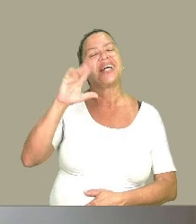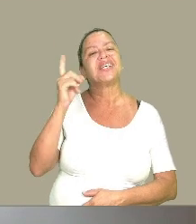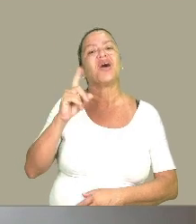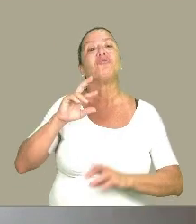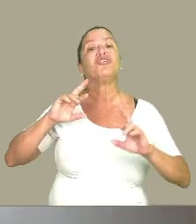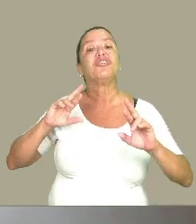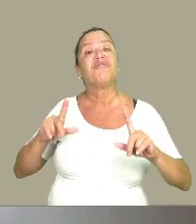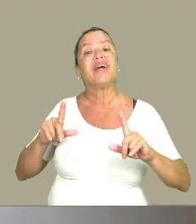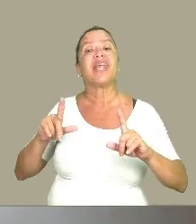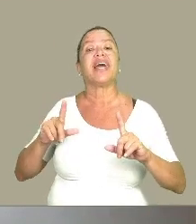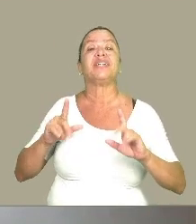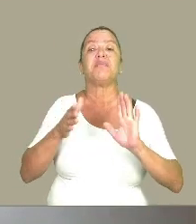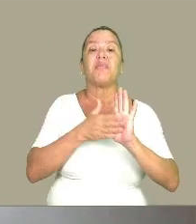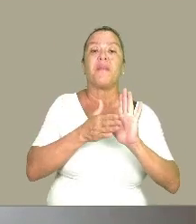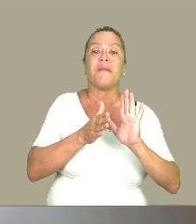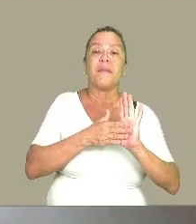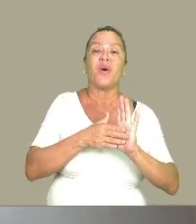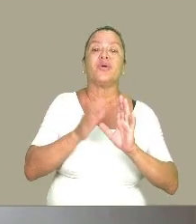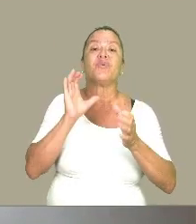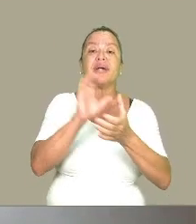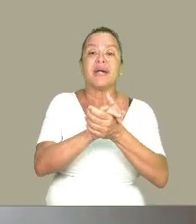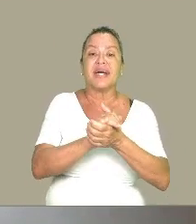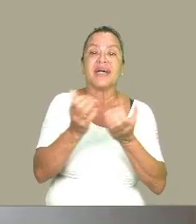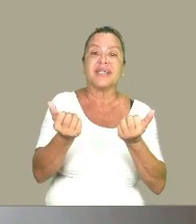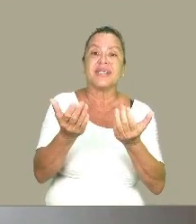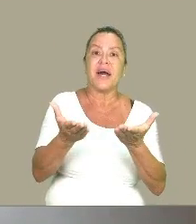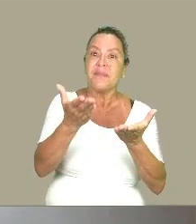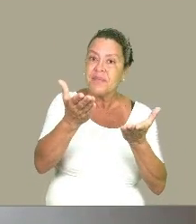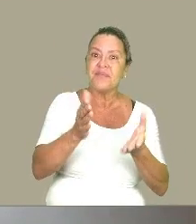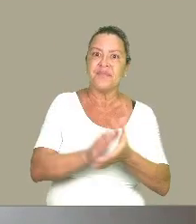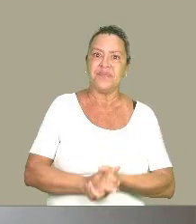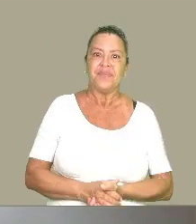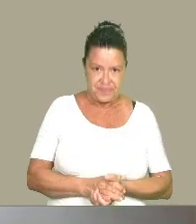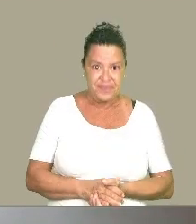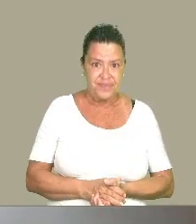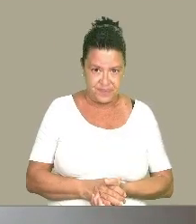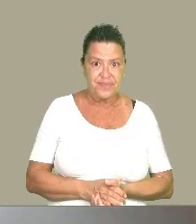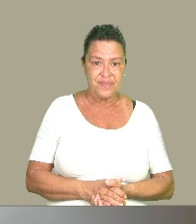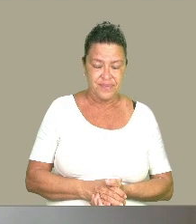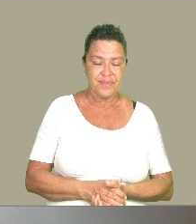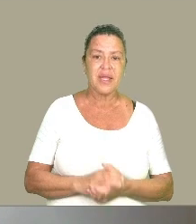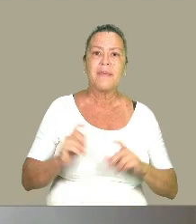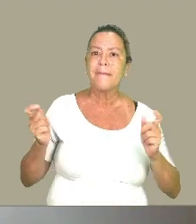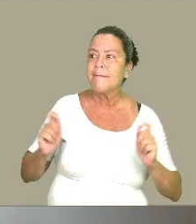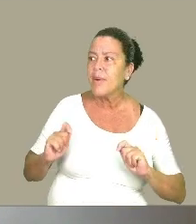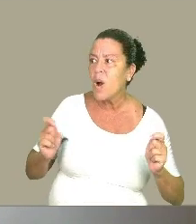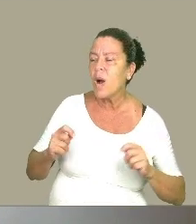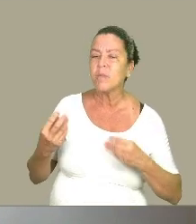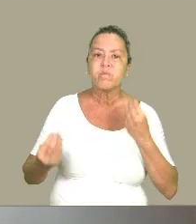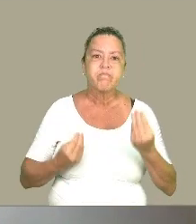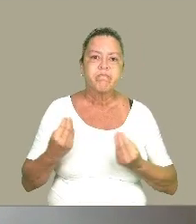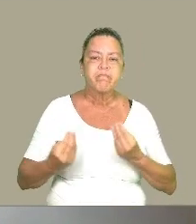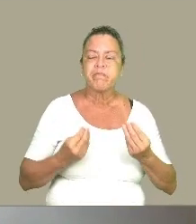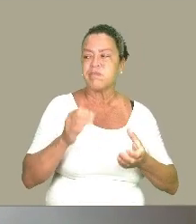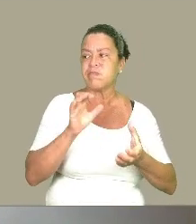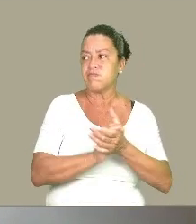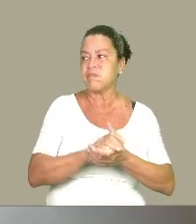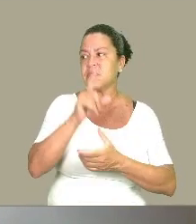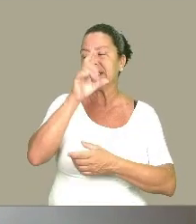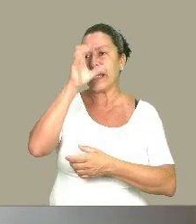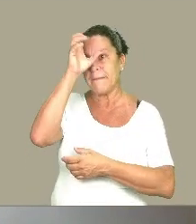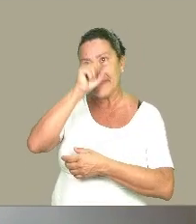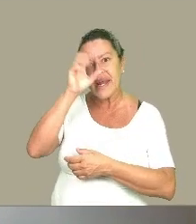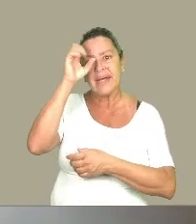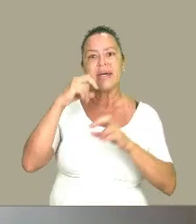diferentes propósitos que o casamento opera para nós, né? Quais são as possibilidades que a gente tem de aprender com